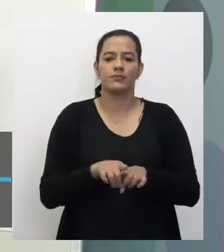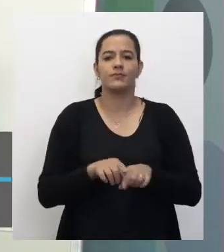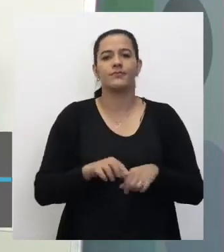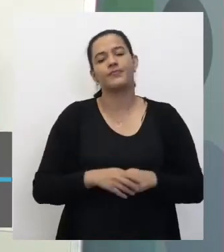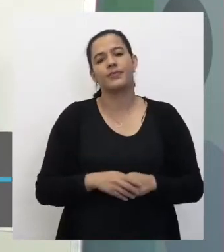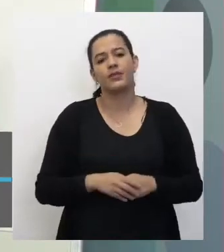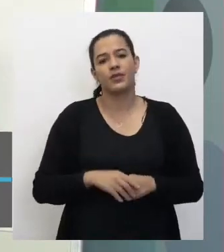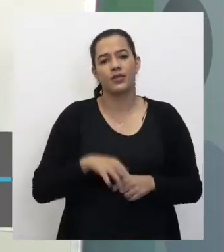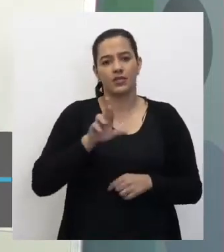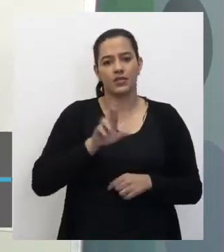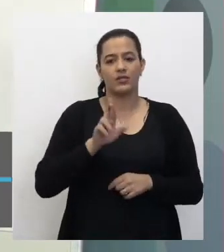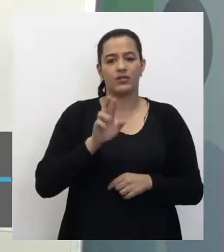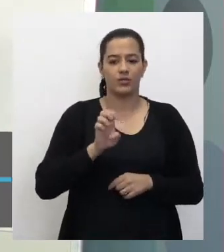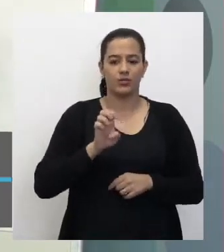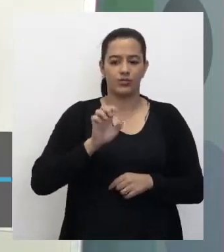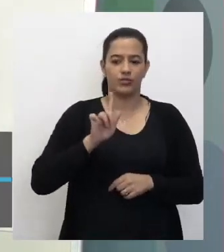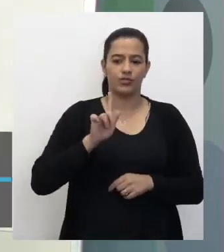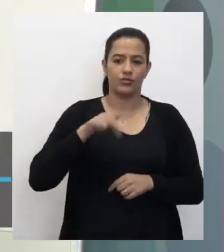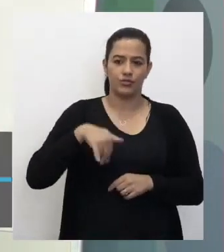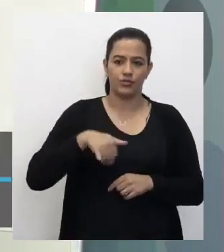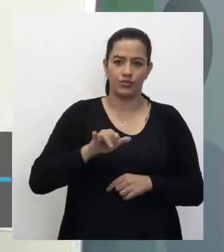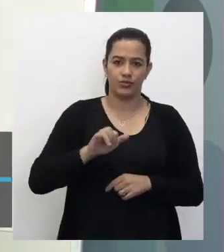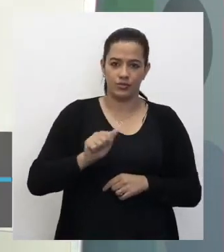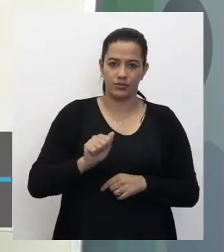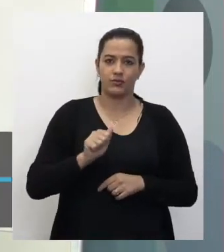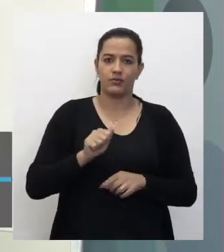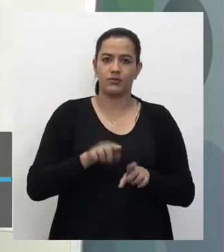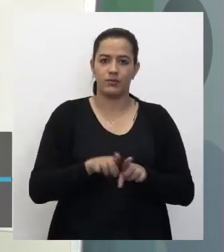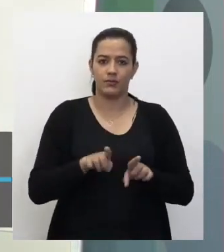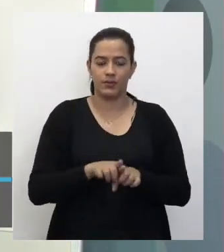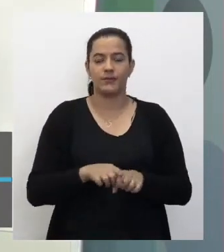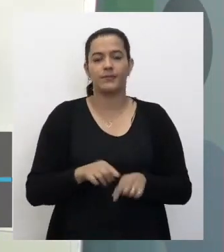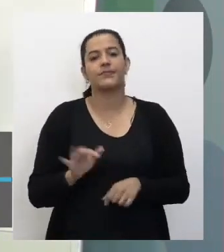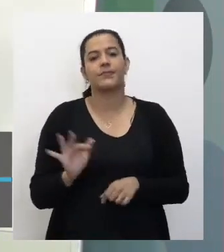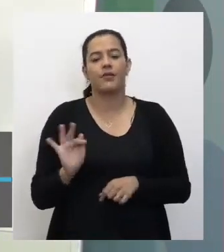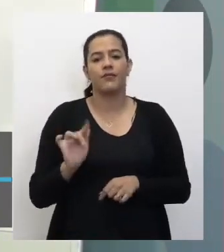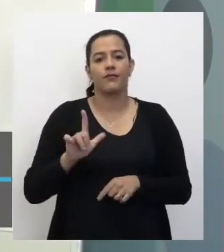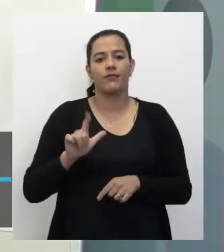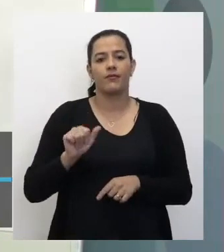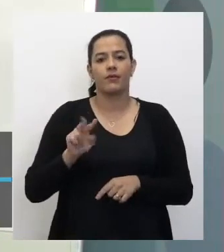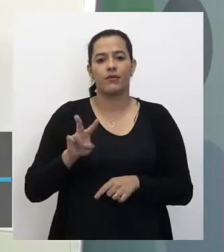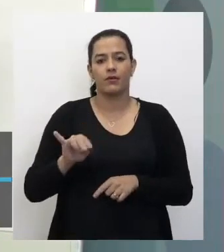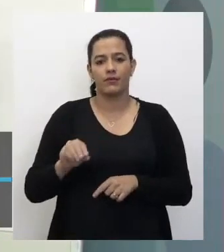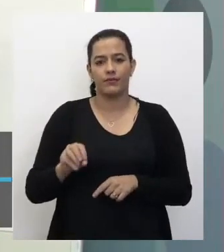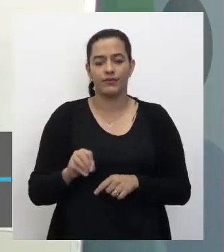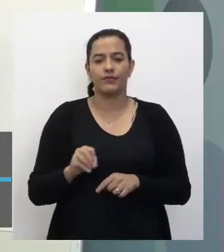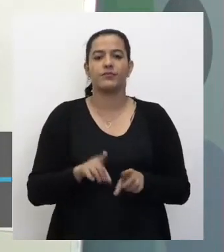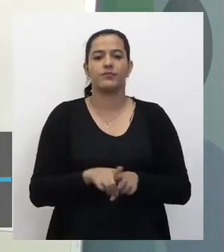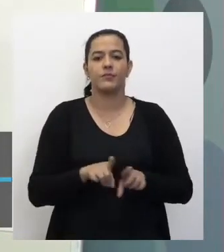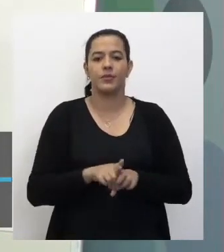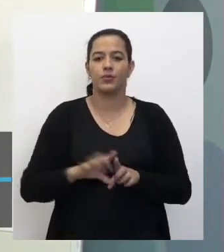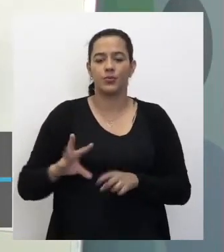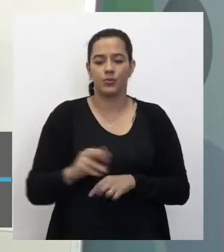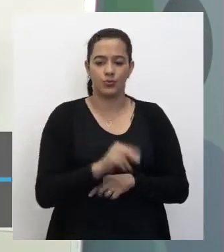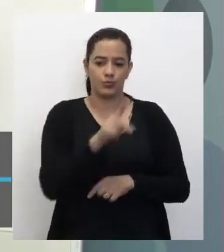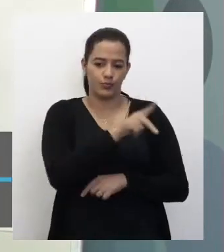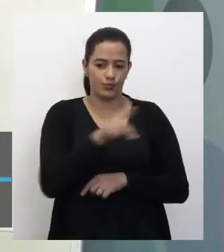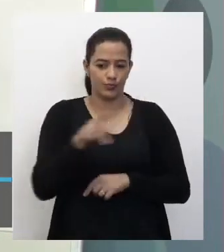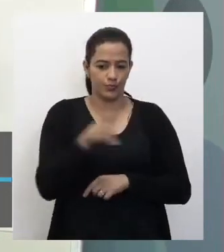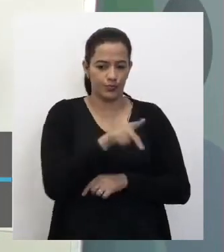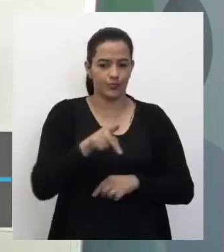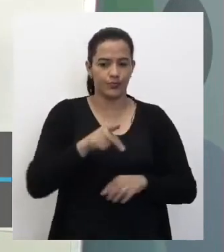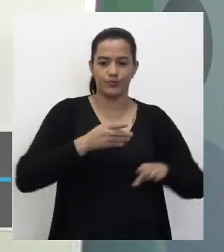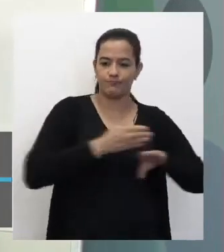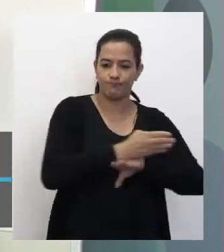Cássia, provavelmente, Henrique, Flávio Luiz, Jaqueline, então professores também participando no chat